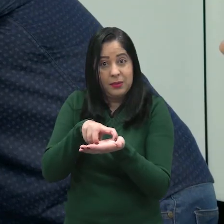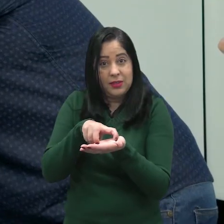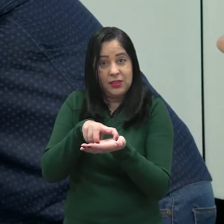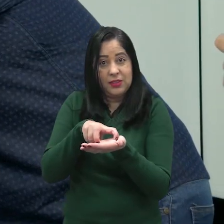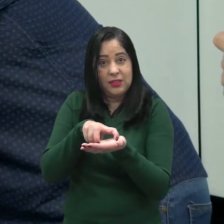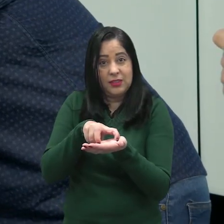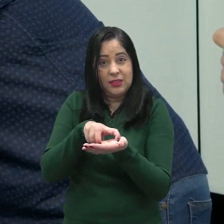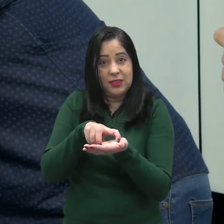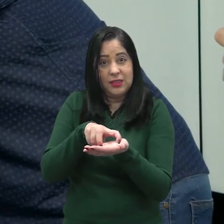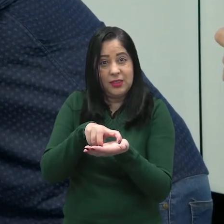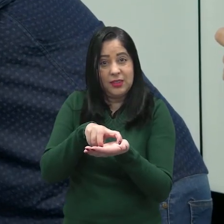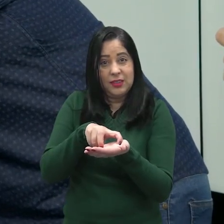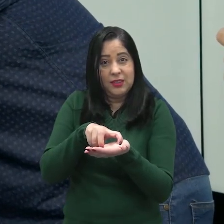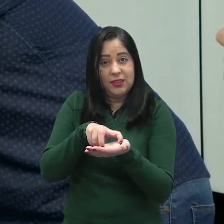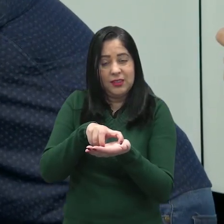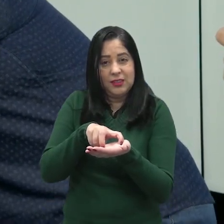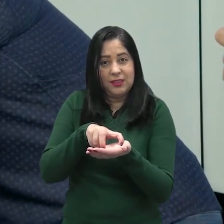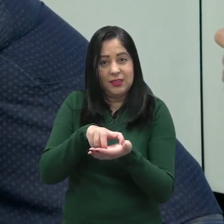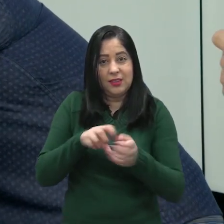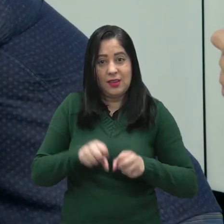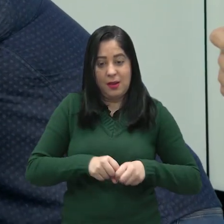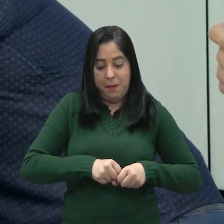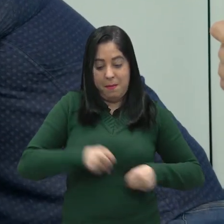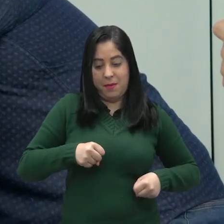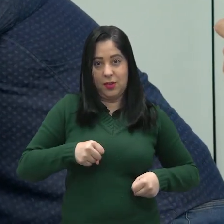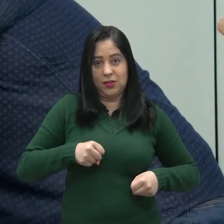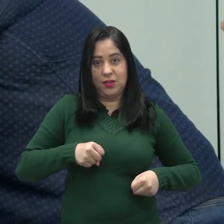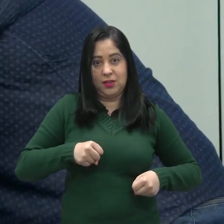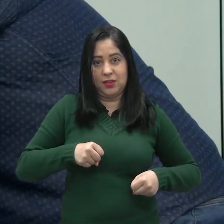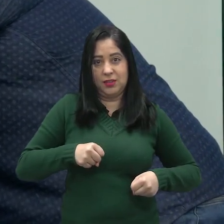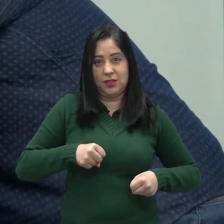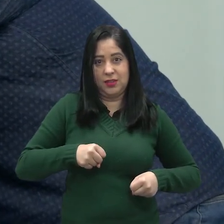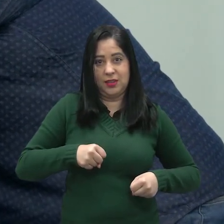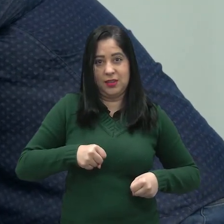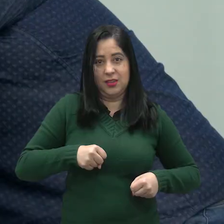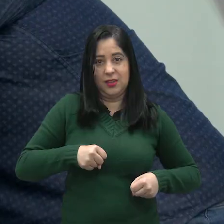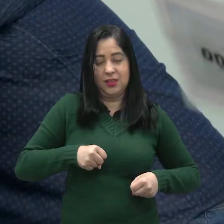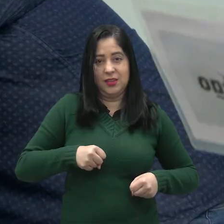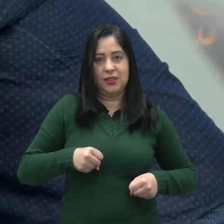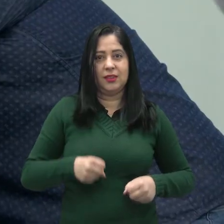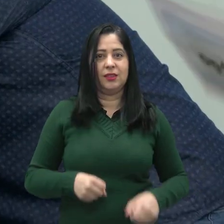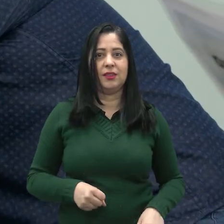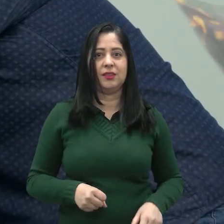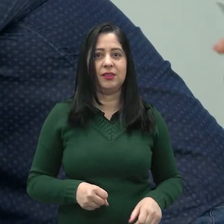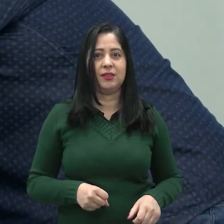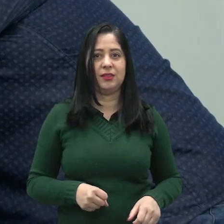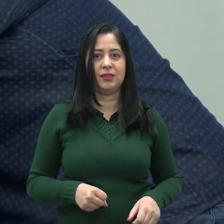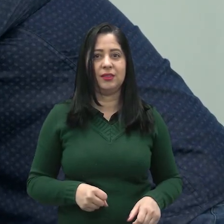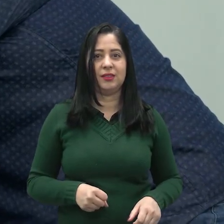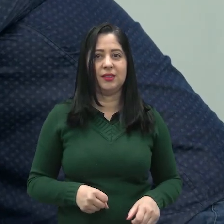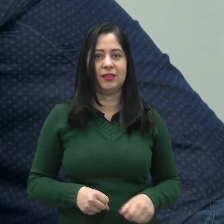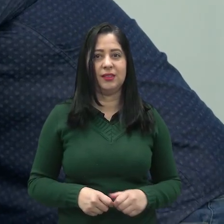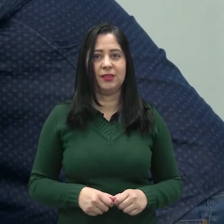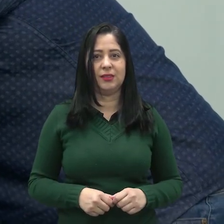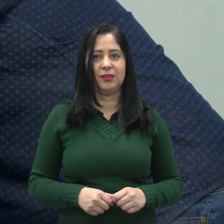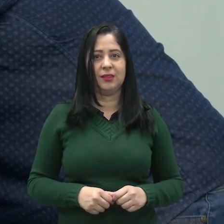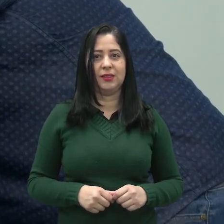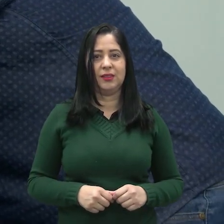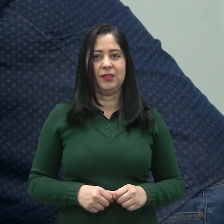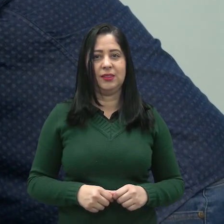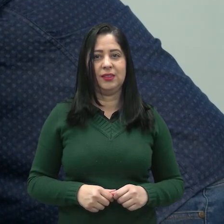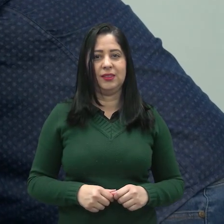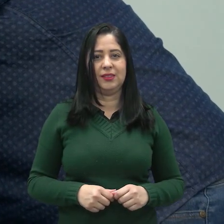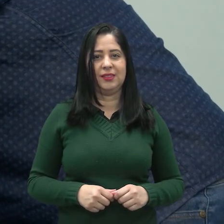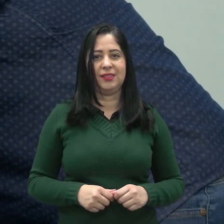eu coloco minha cabeça um pouco para trás, ó. Quebrei. Ah, tá. Porque daí vendo? você faz com que ele ceda, né? Eu agacho e empurro meu quadril